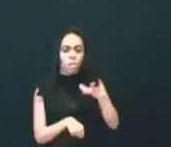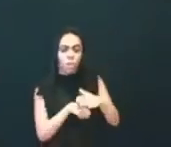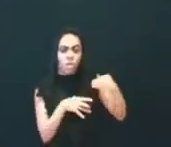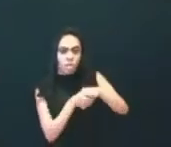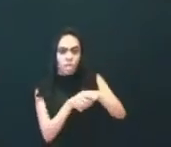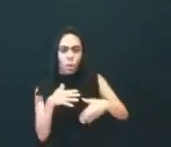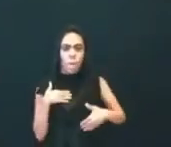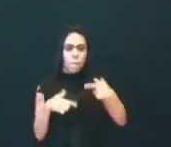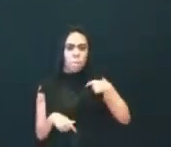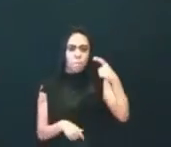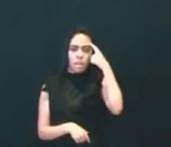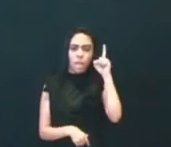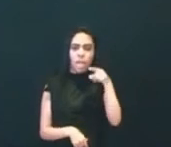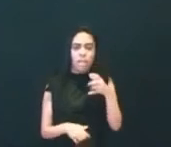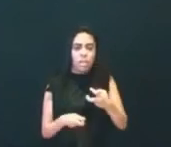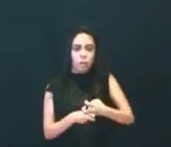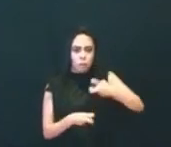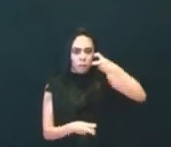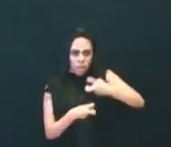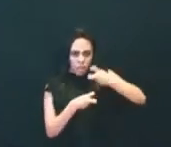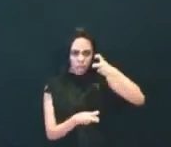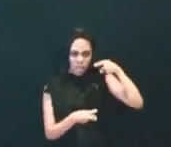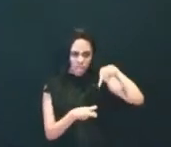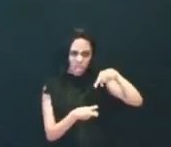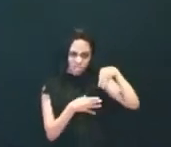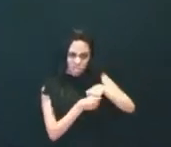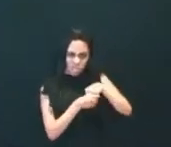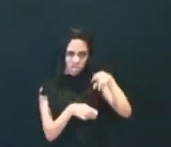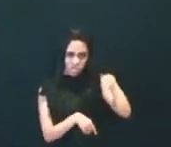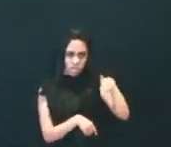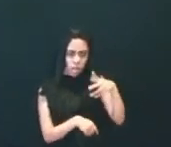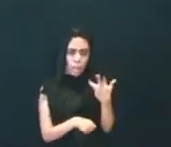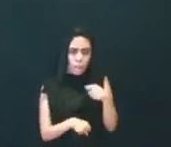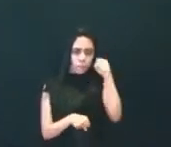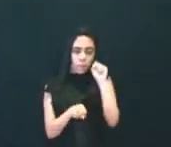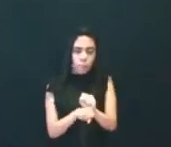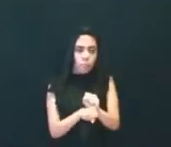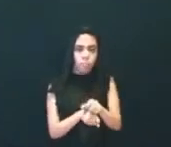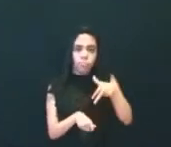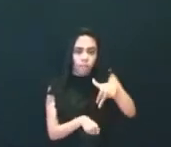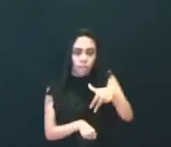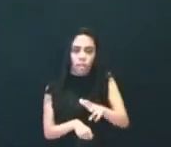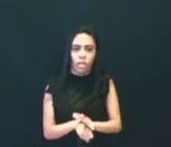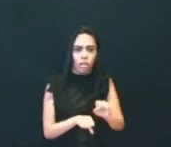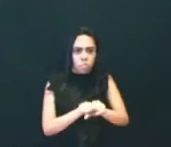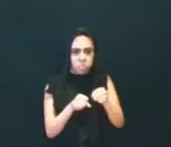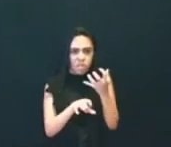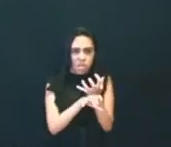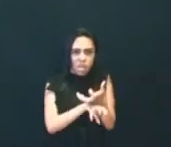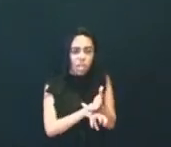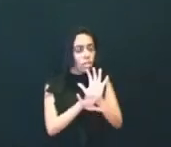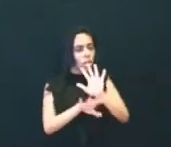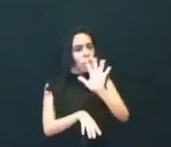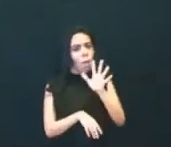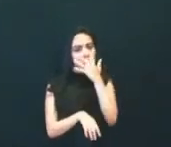medula, eles pensam logo que é alguma coisa aqui na coluna, né? A medula, que a pessoa fica paraplégica, quebra o osso. Não, a medula óssea é um